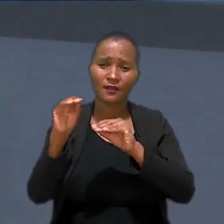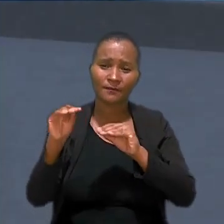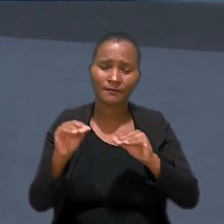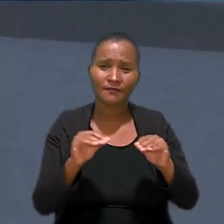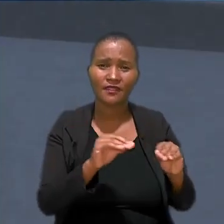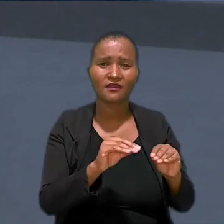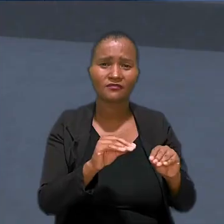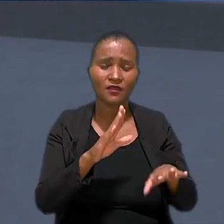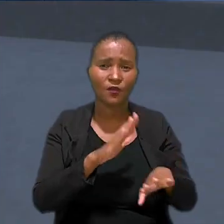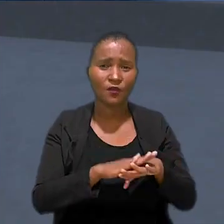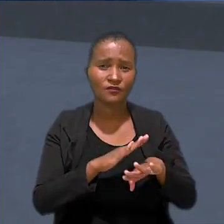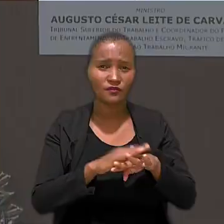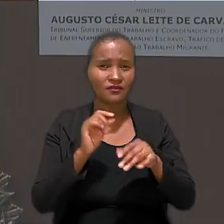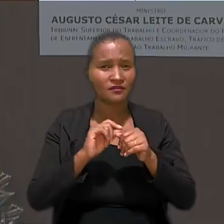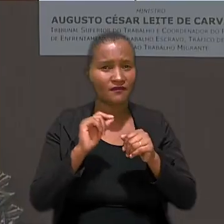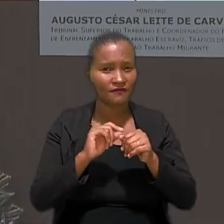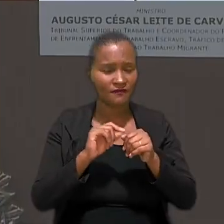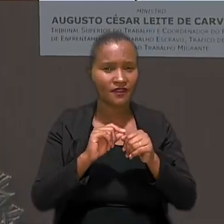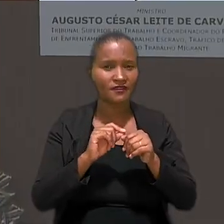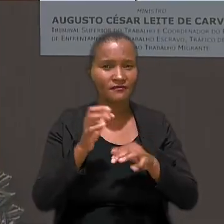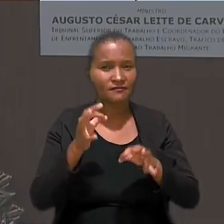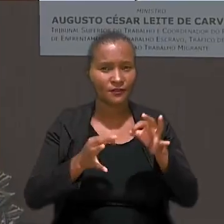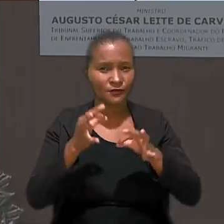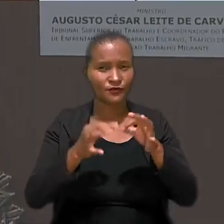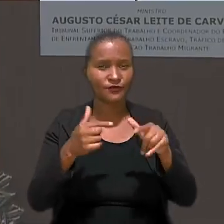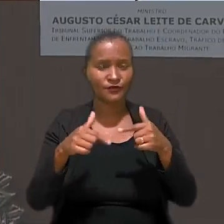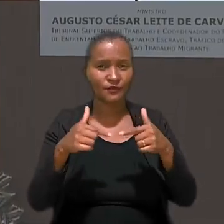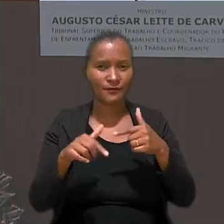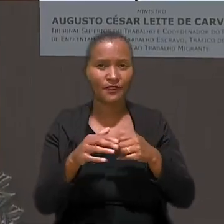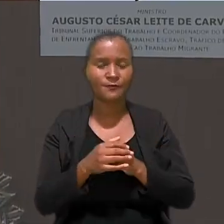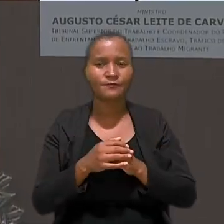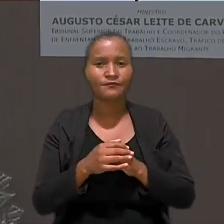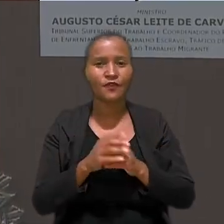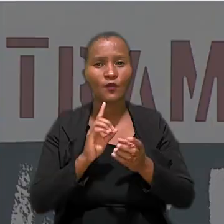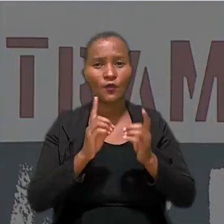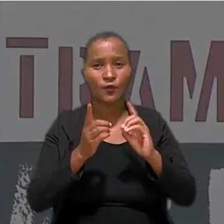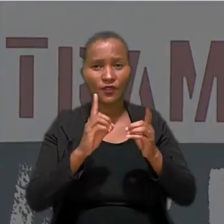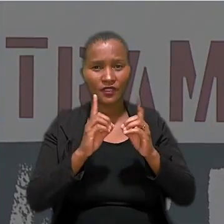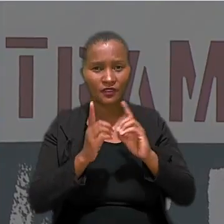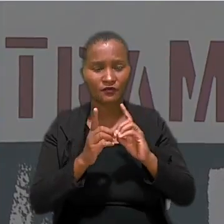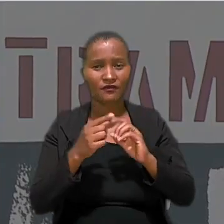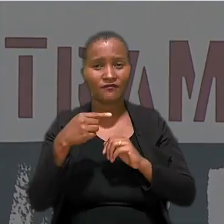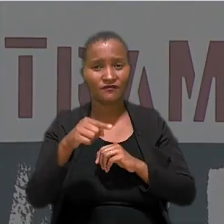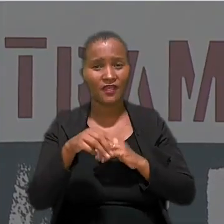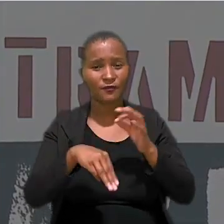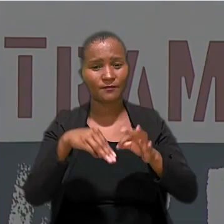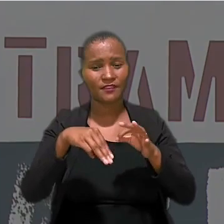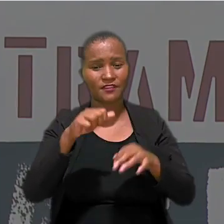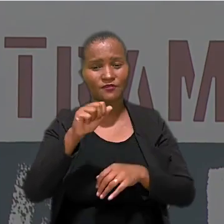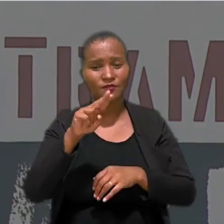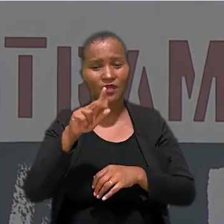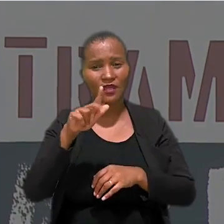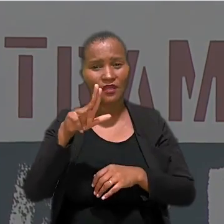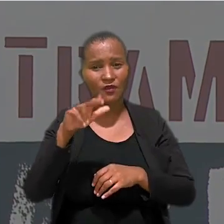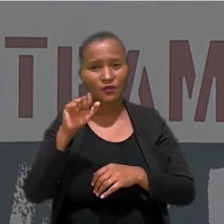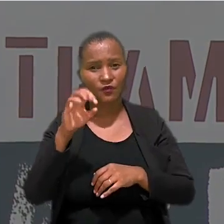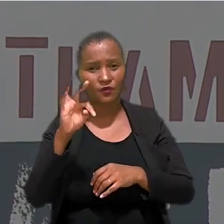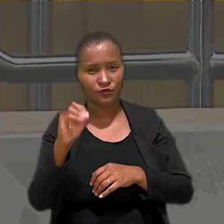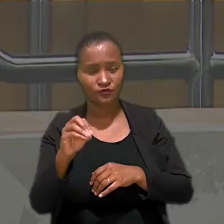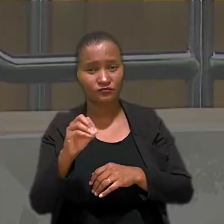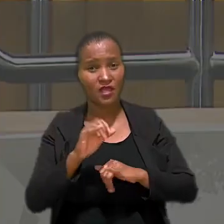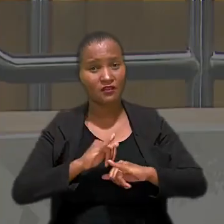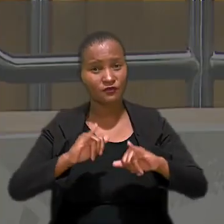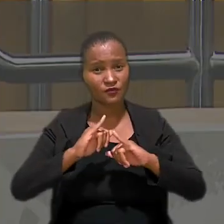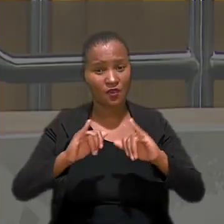Trabalho do Migrante, com ações a serem realizadas pela Justiça do Trabalho. O coordenador será o ministro Augusto